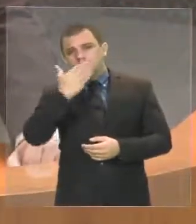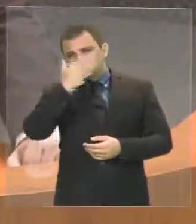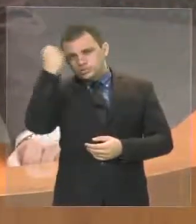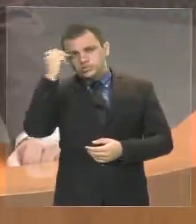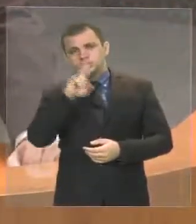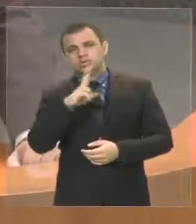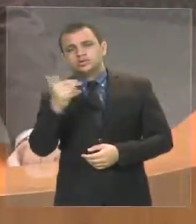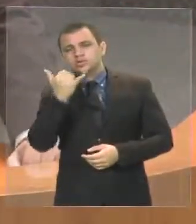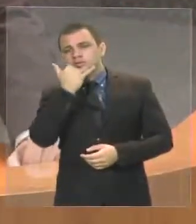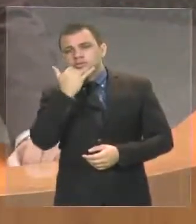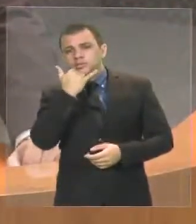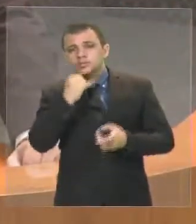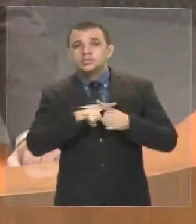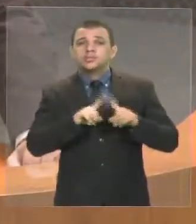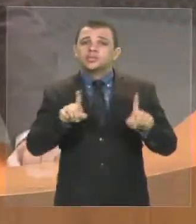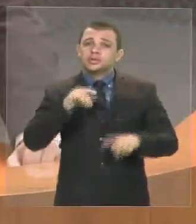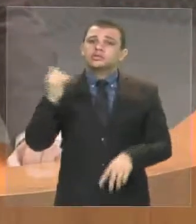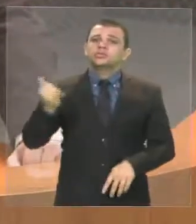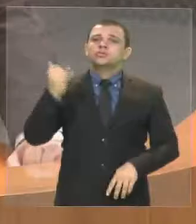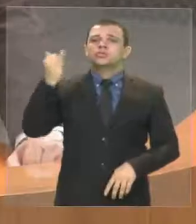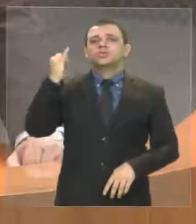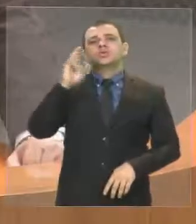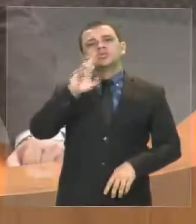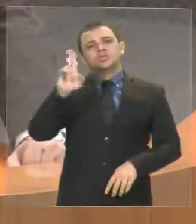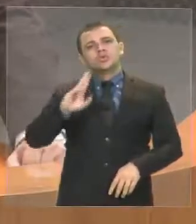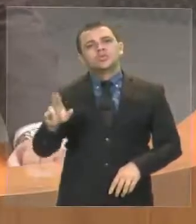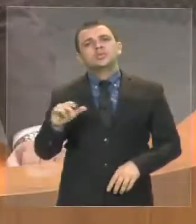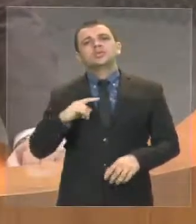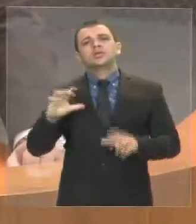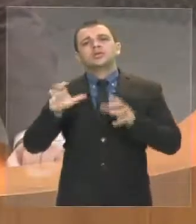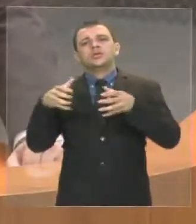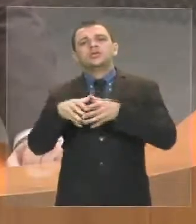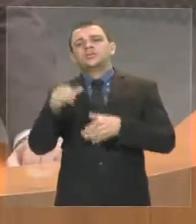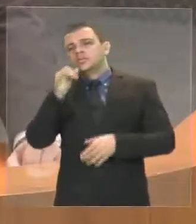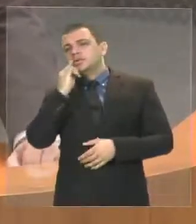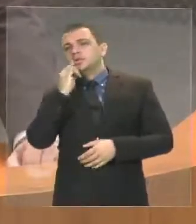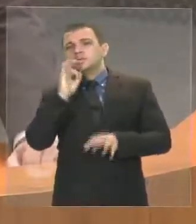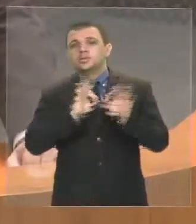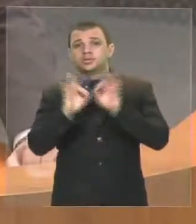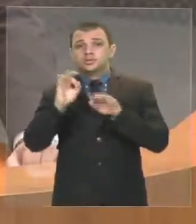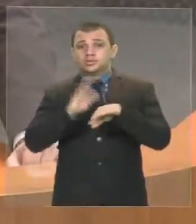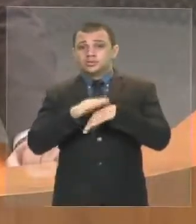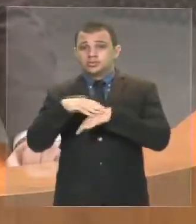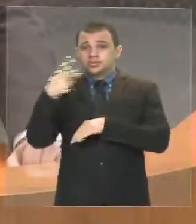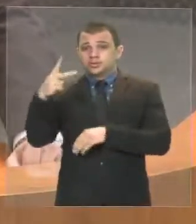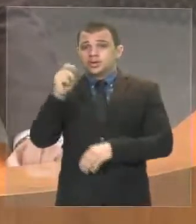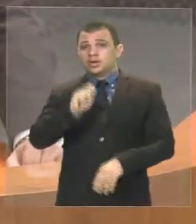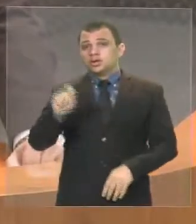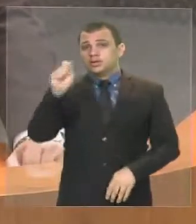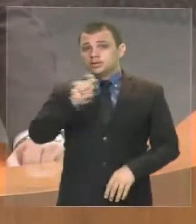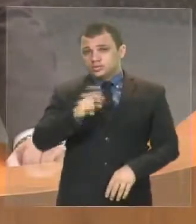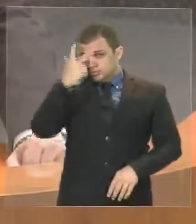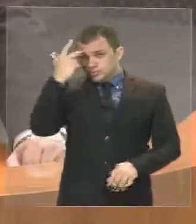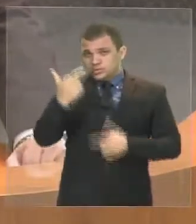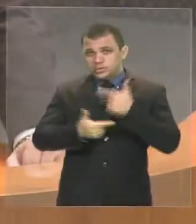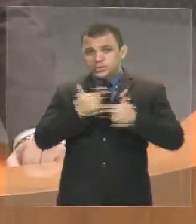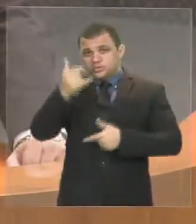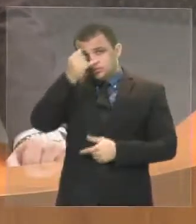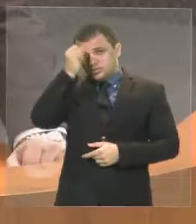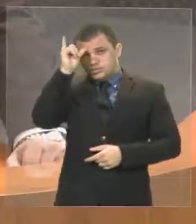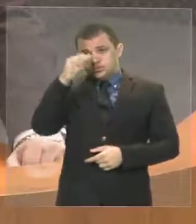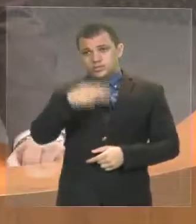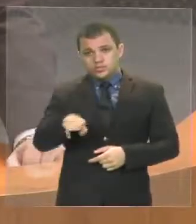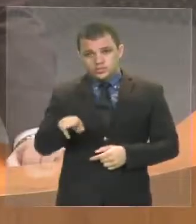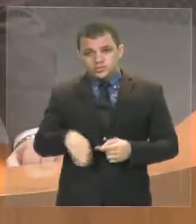importante citar uma organização como essa, que foi feita pela Associação dos Vaqueiros do Maranhão, a